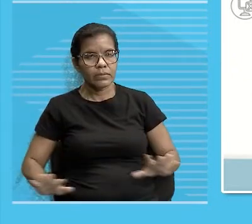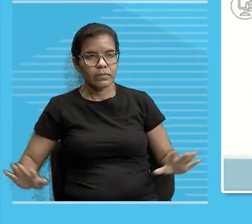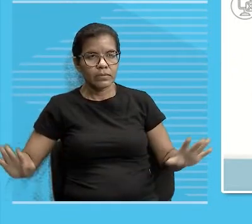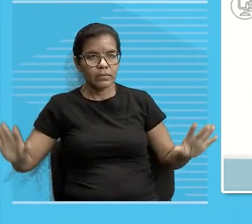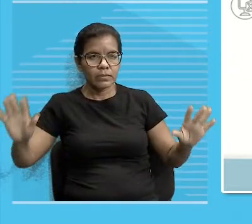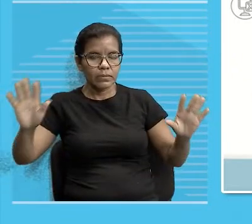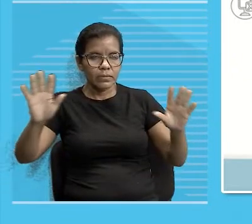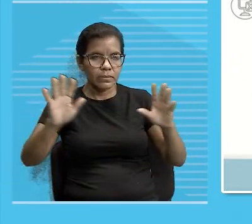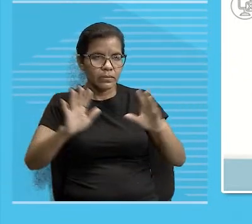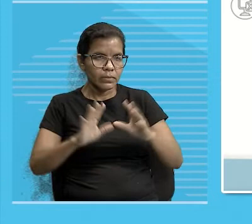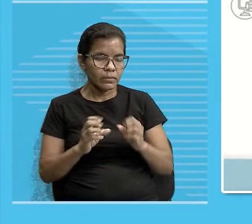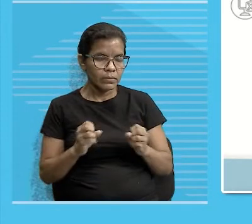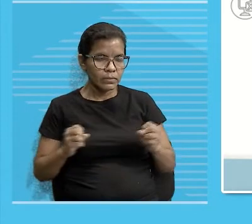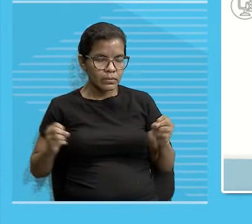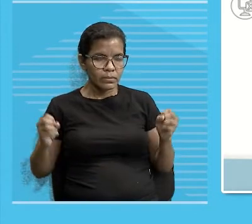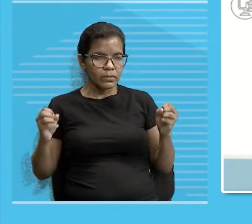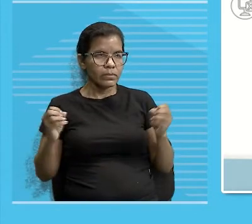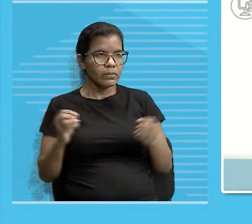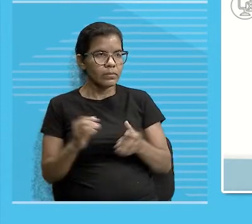meio ali que destacada, ó.